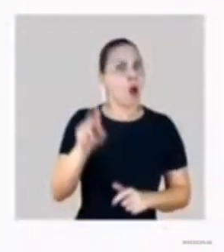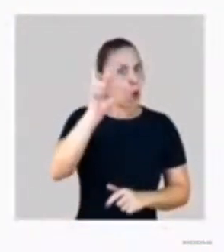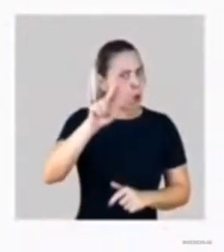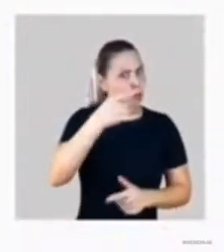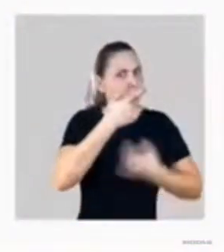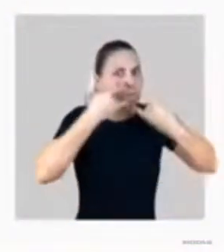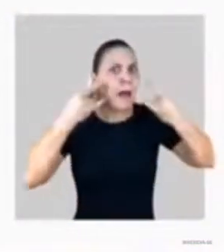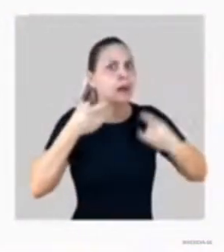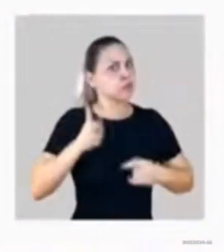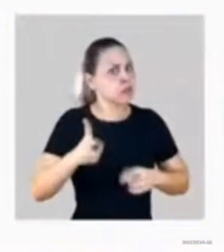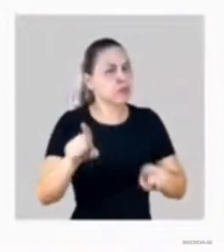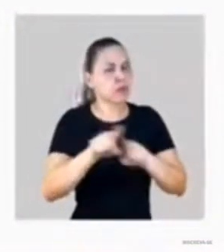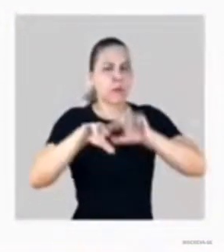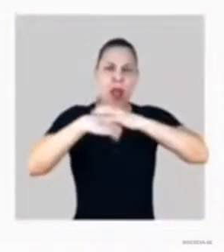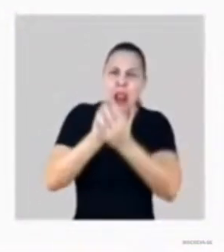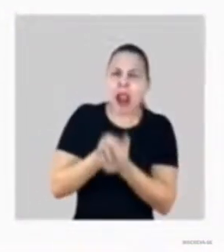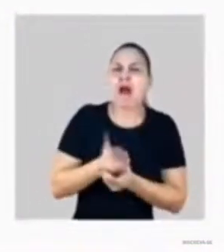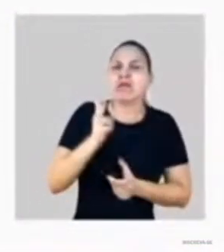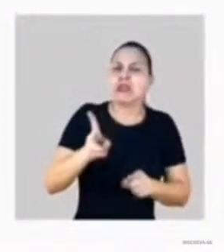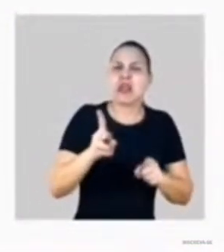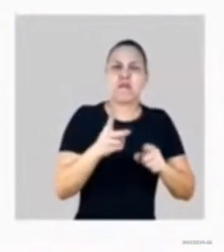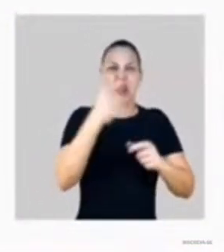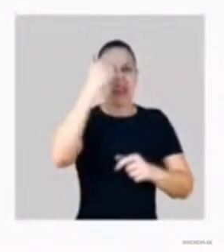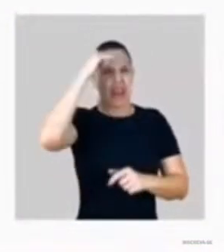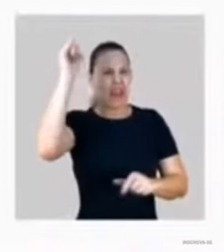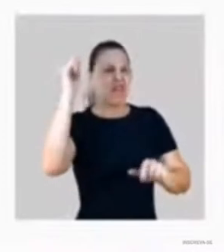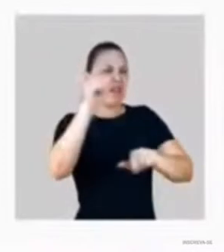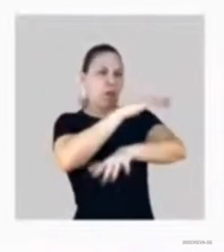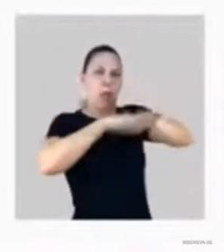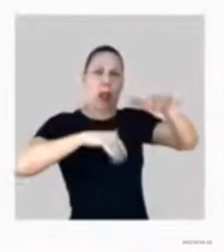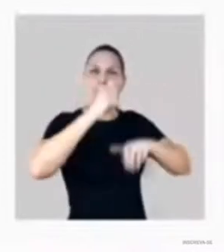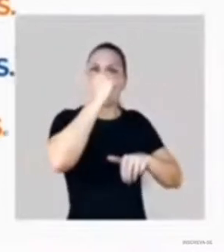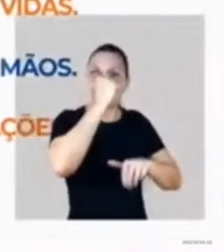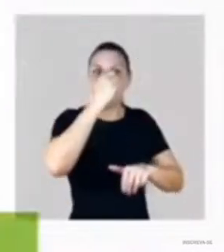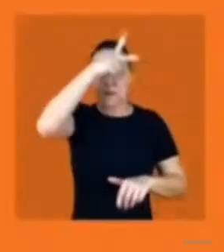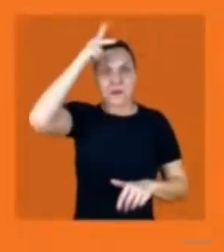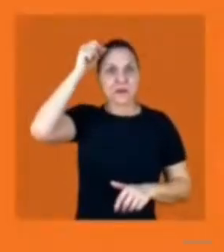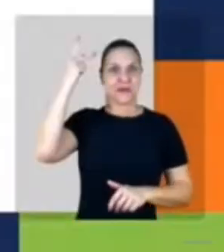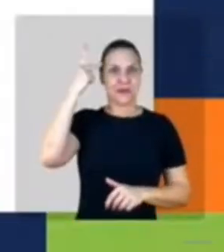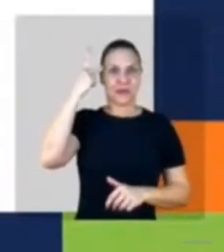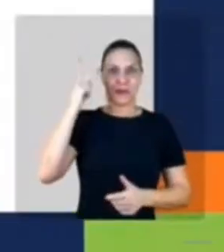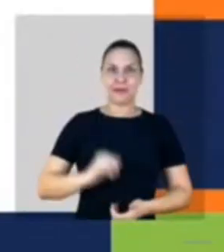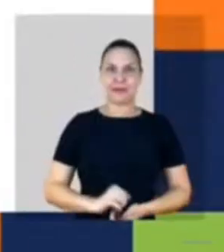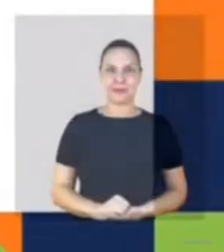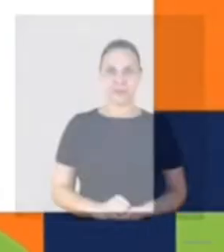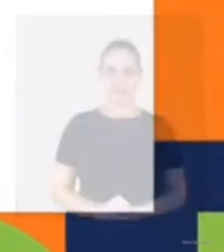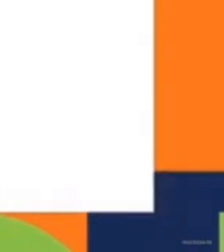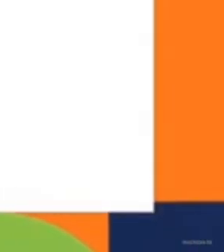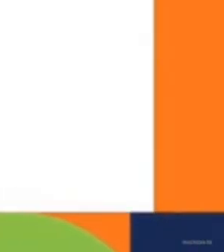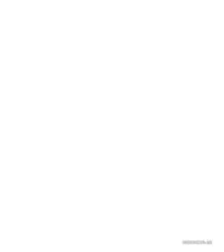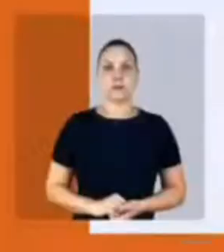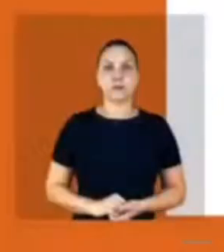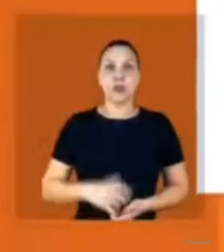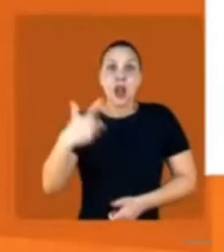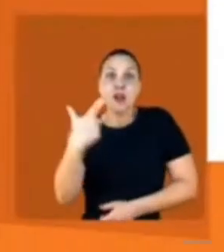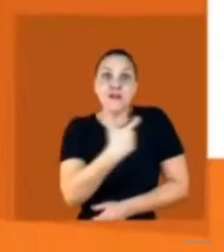use máscara sempre, lave sempre as mãos e evite aglomerações. Prefeitura de São